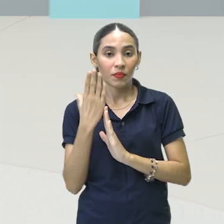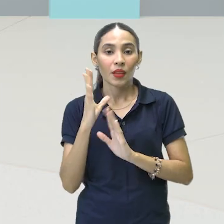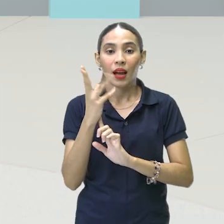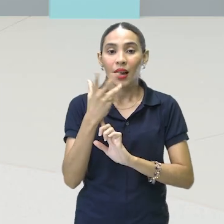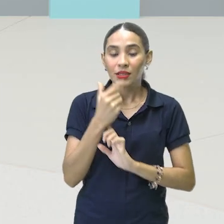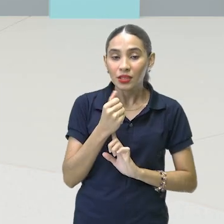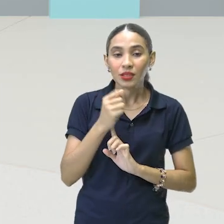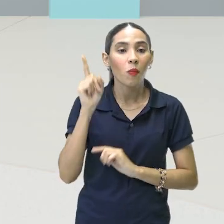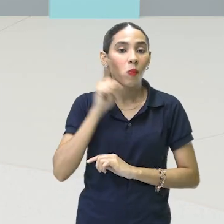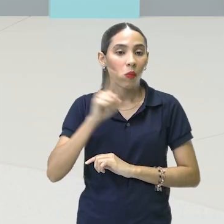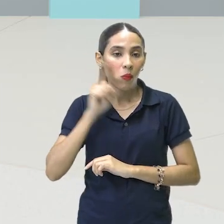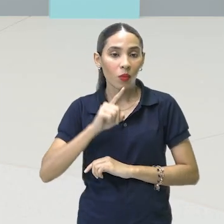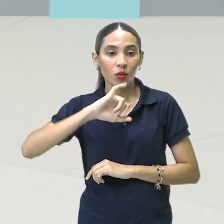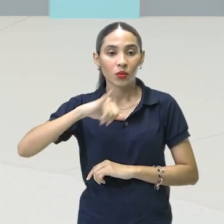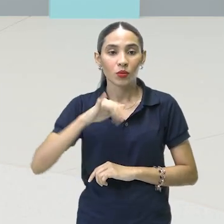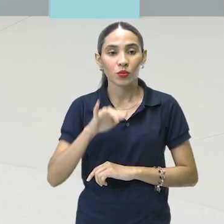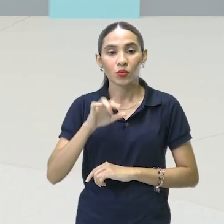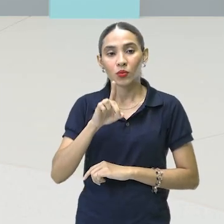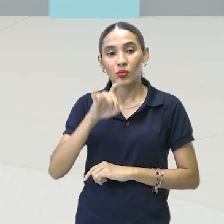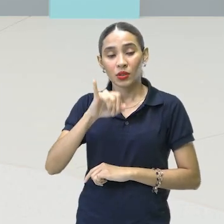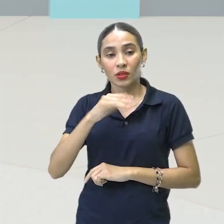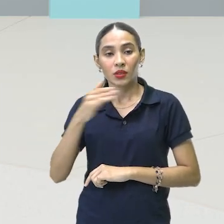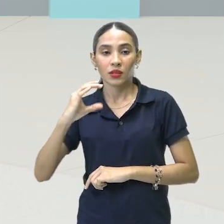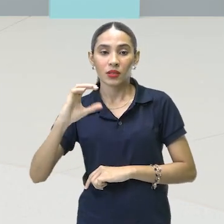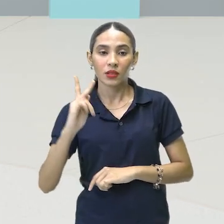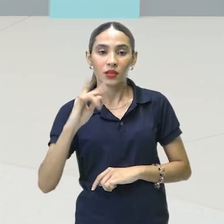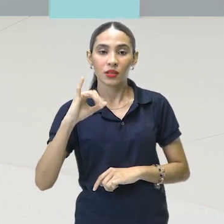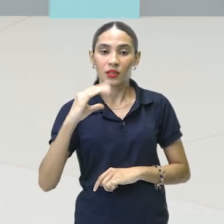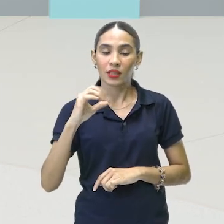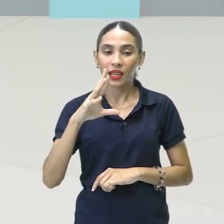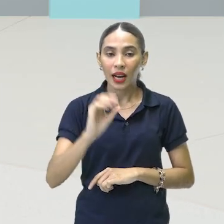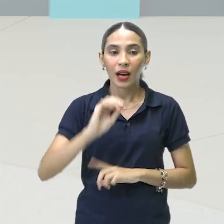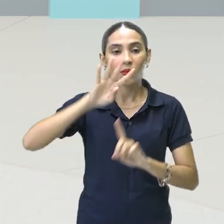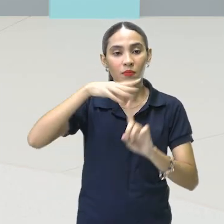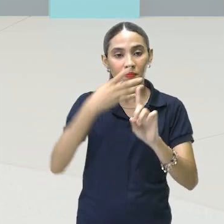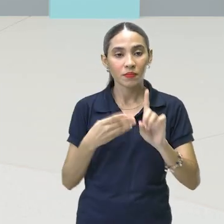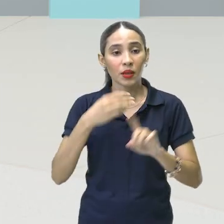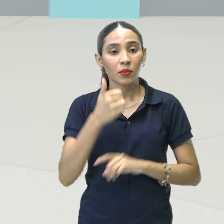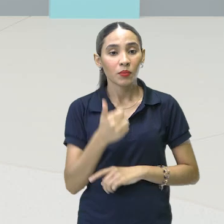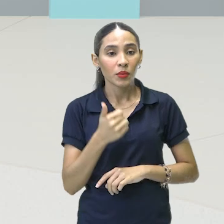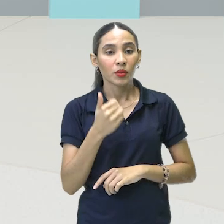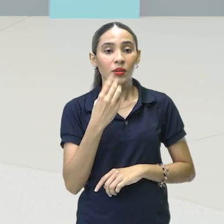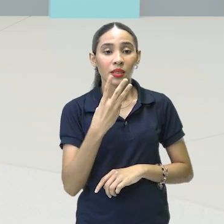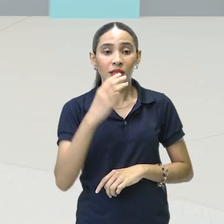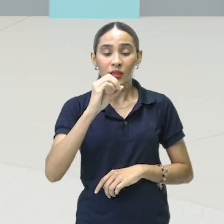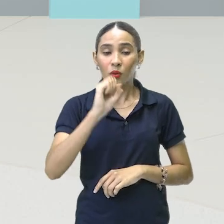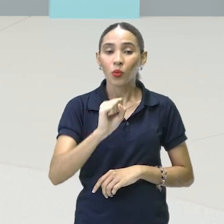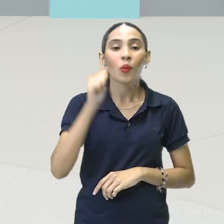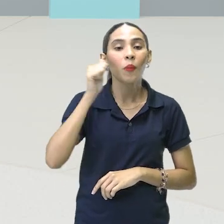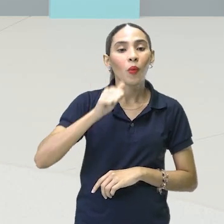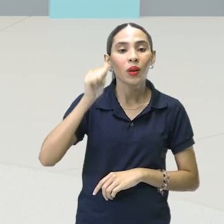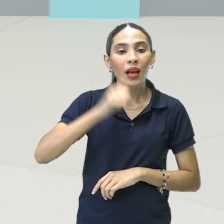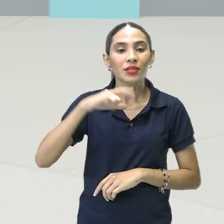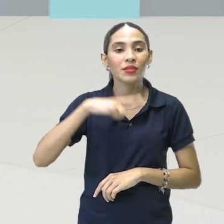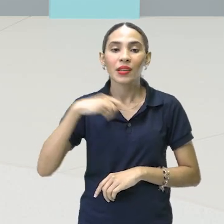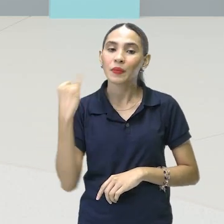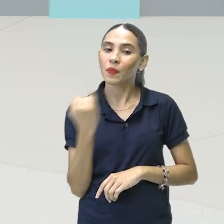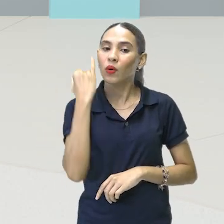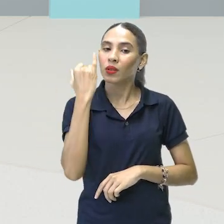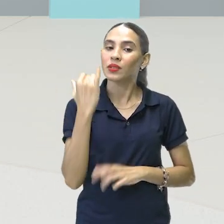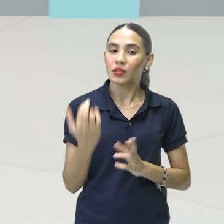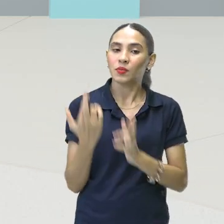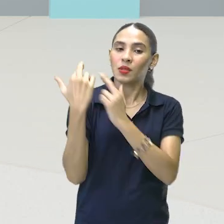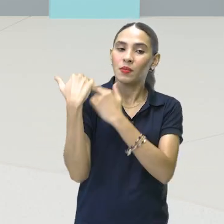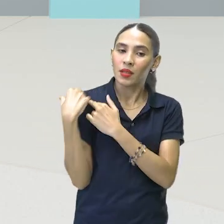instalação, a artista americana Judith Chicago homenageia 1.308 mulheres que tiveram